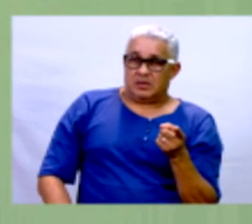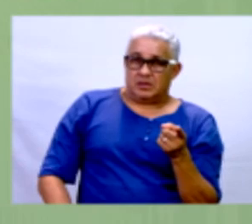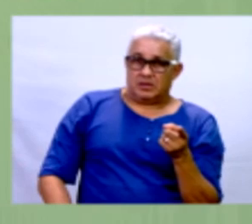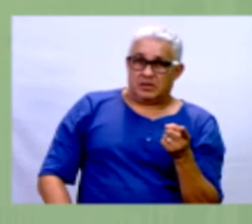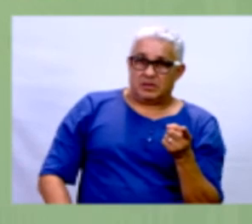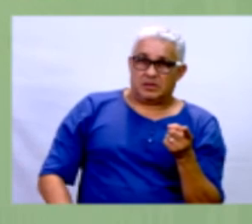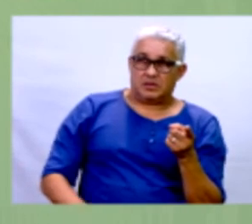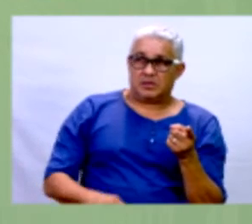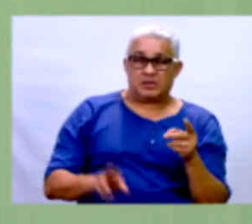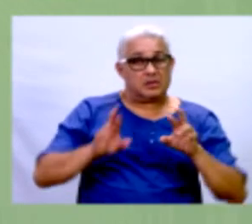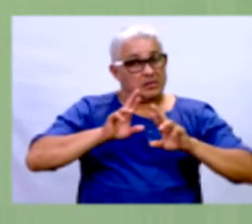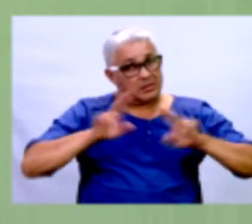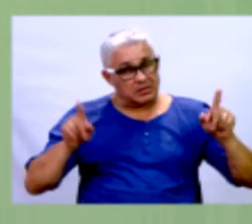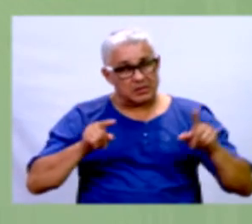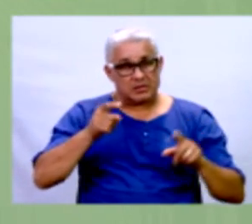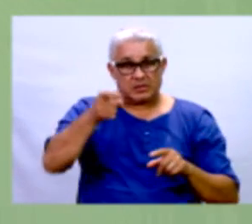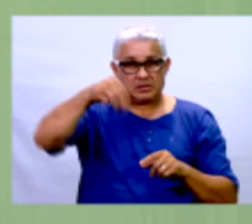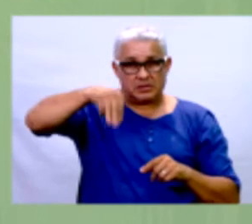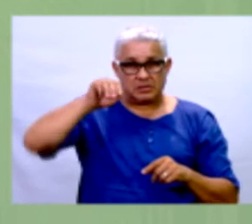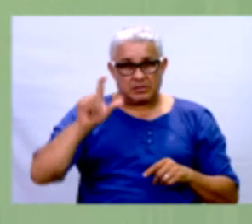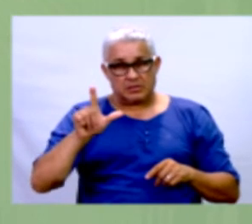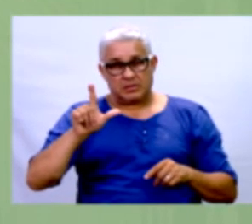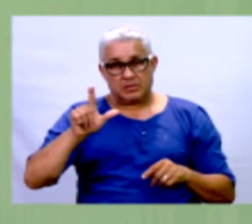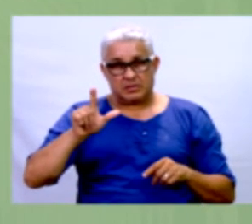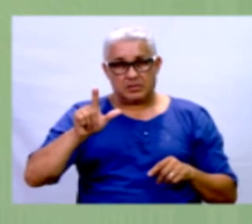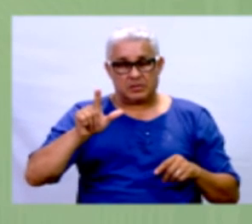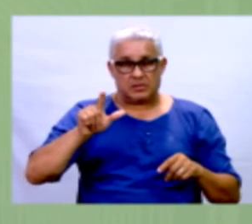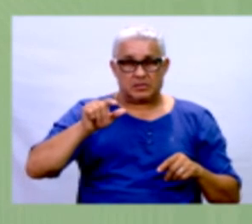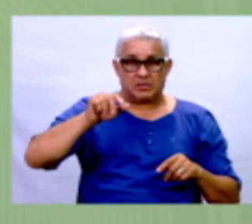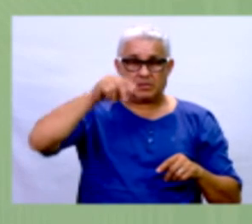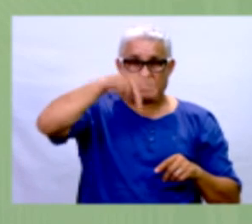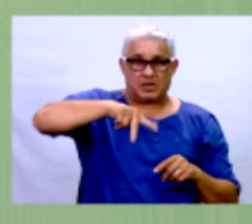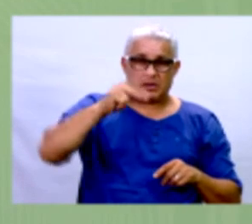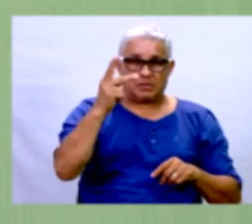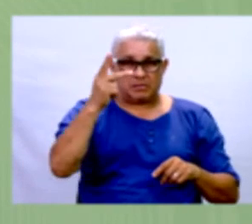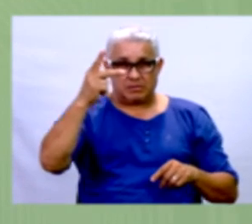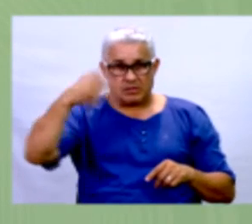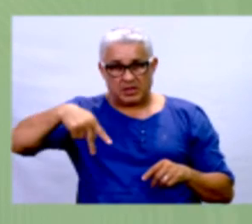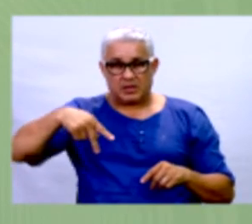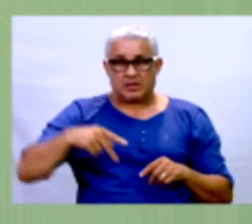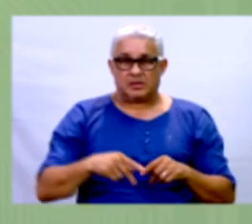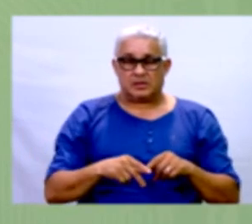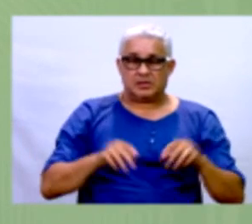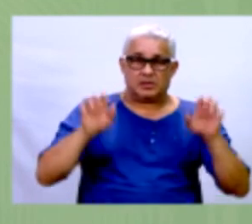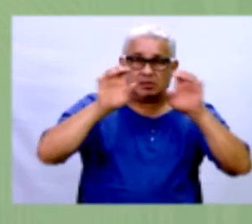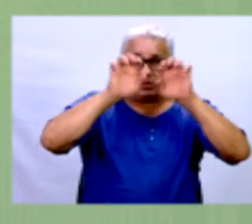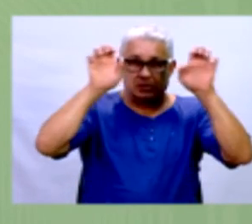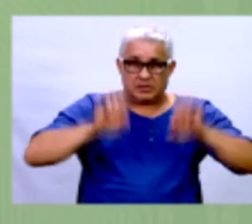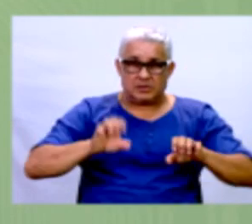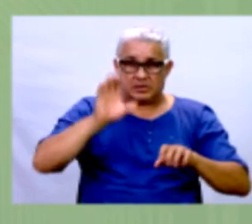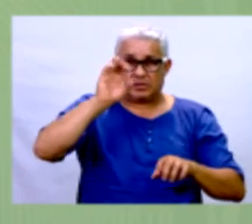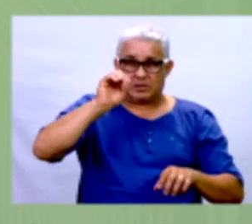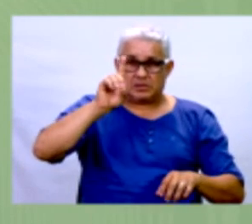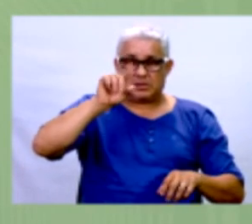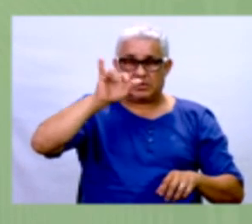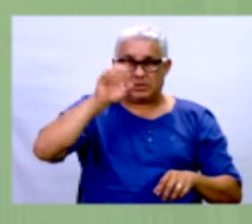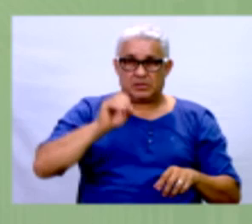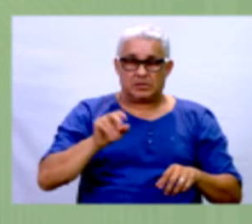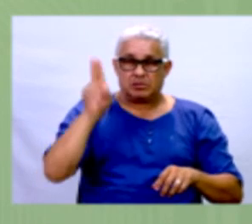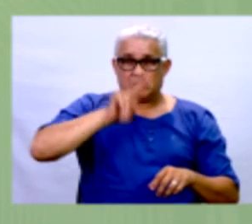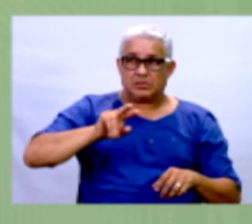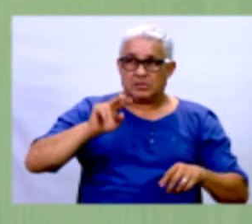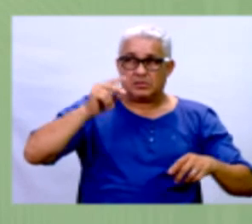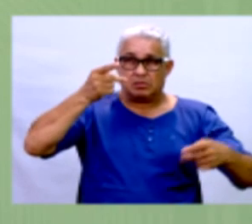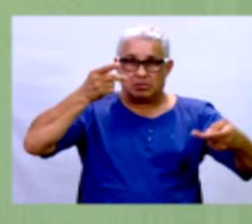né? A diferença do XML com o PHP é que na estrutura do seu código, nós iremos utilizar tags.